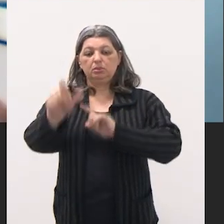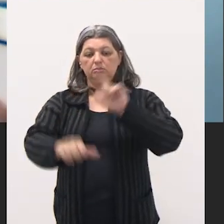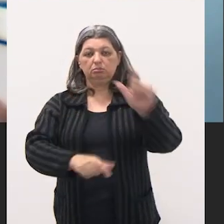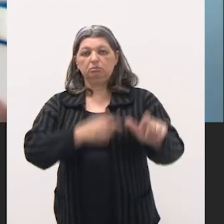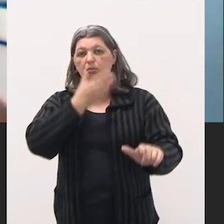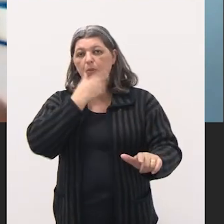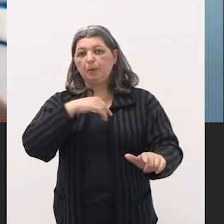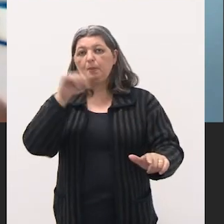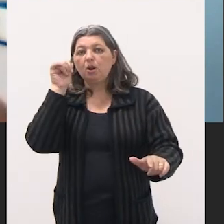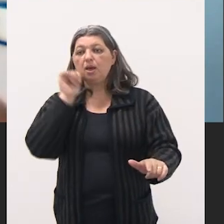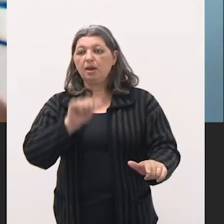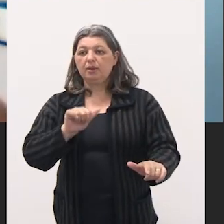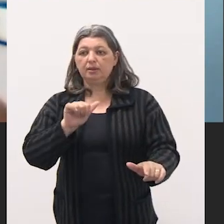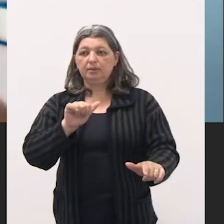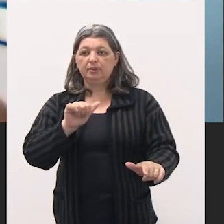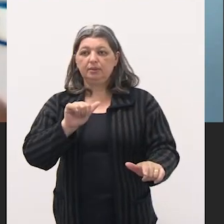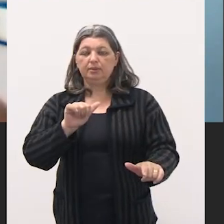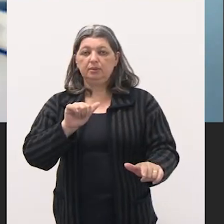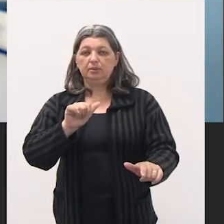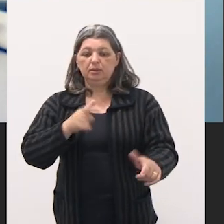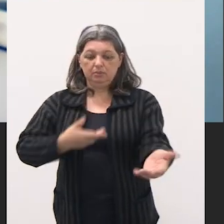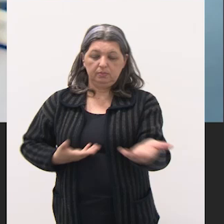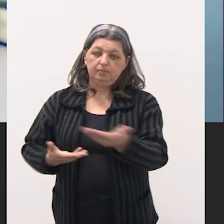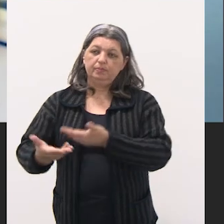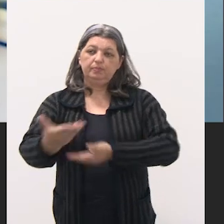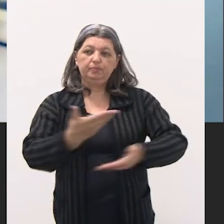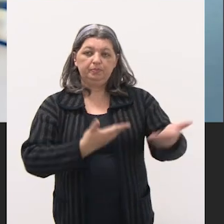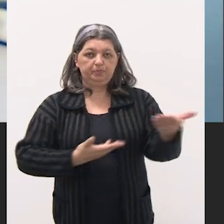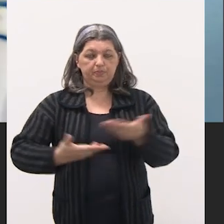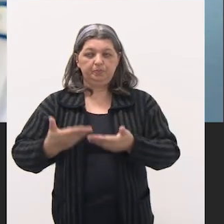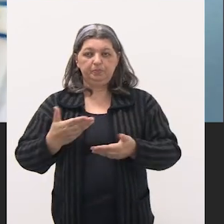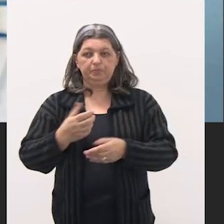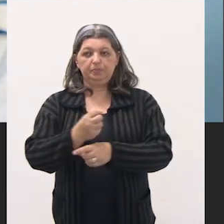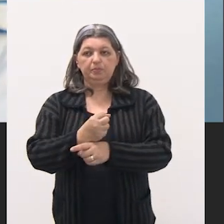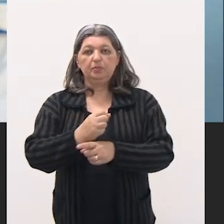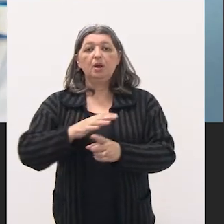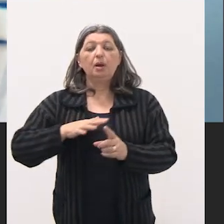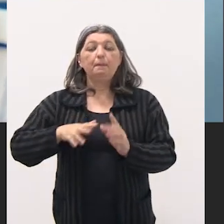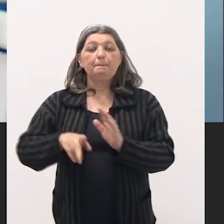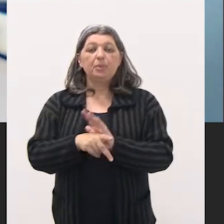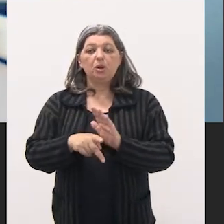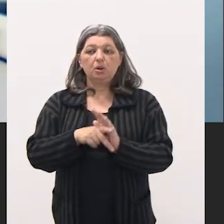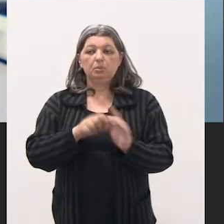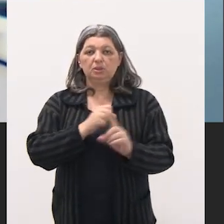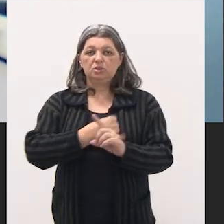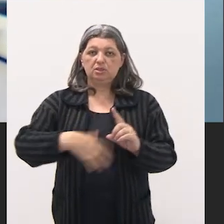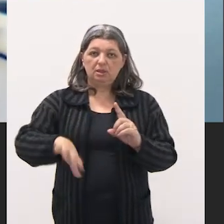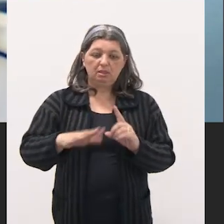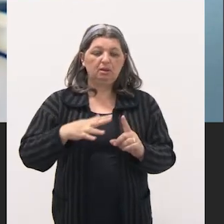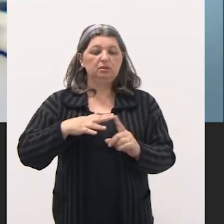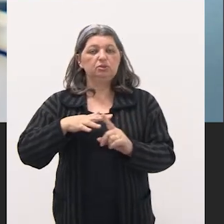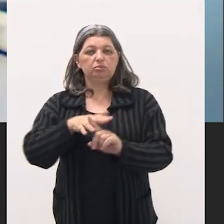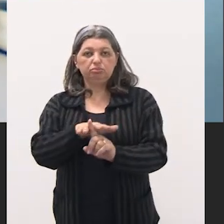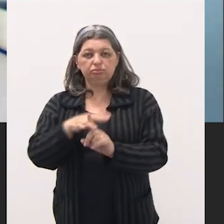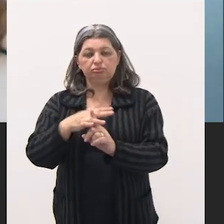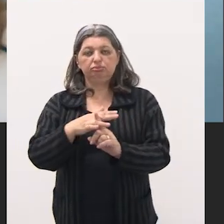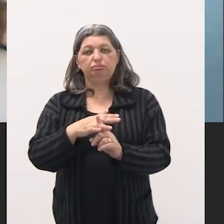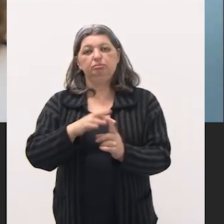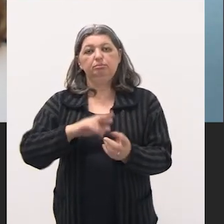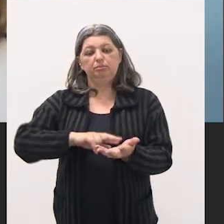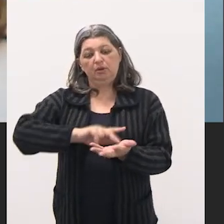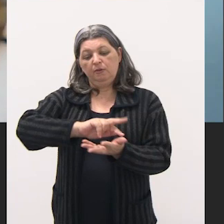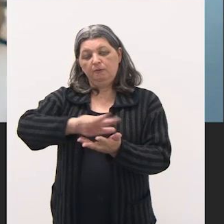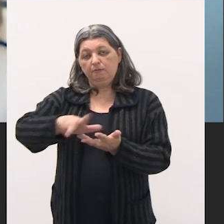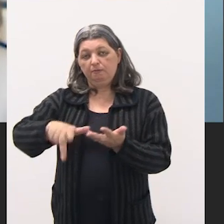mulheres, compartilhar uma sociedade com mais opções, E